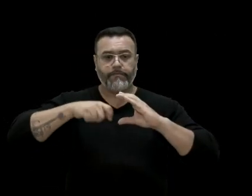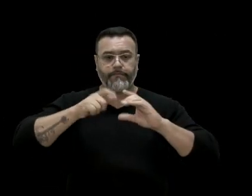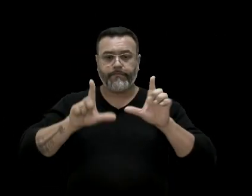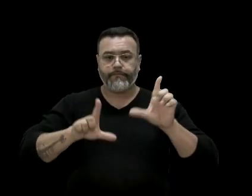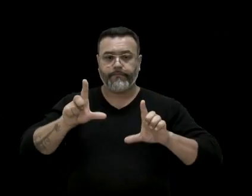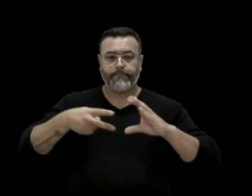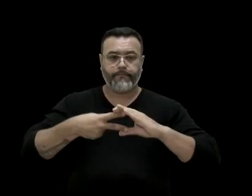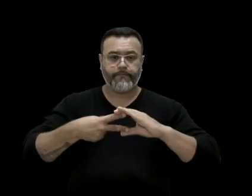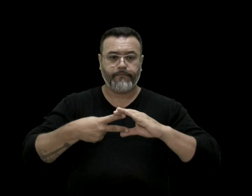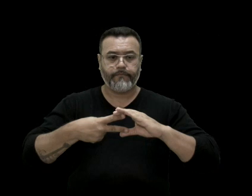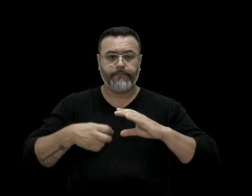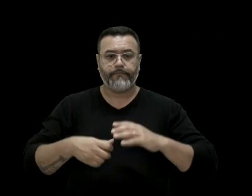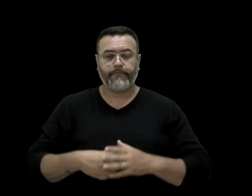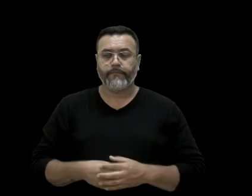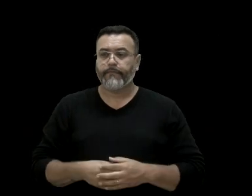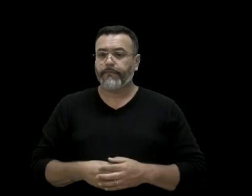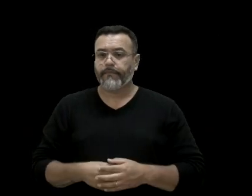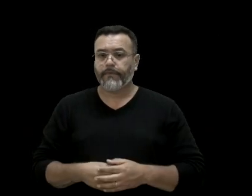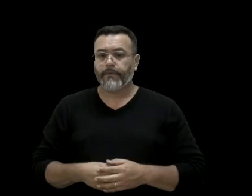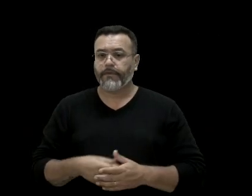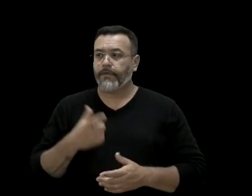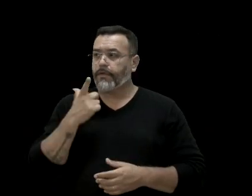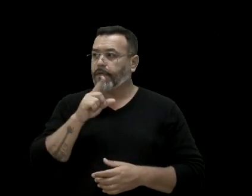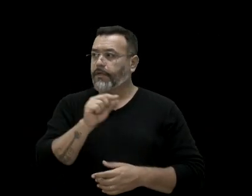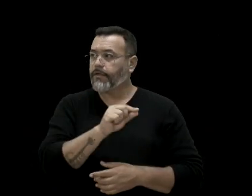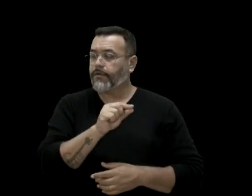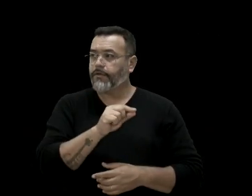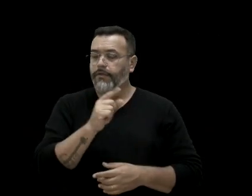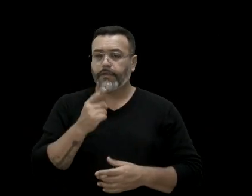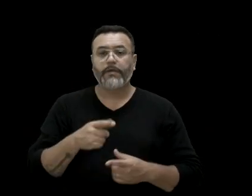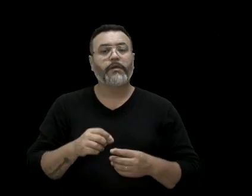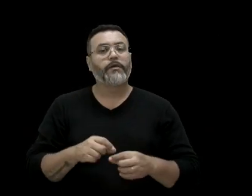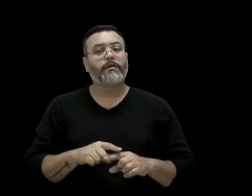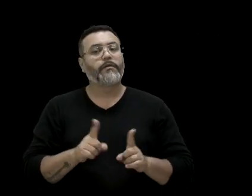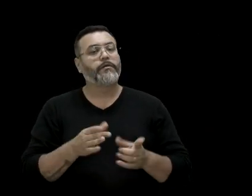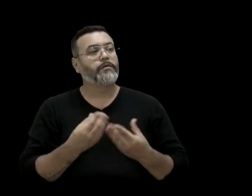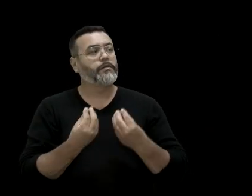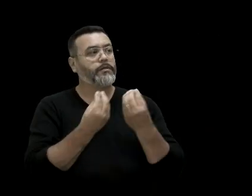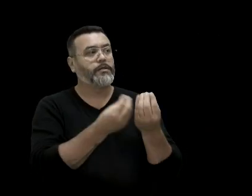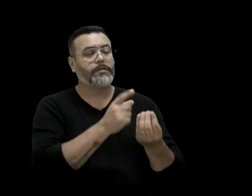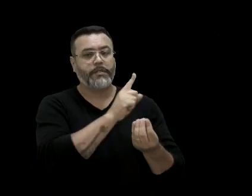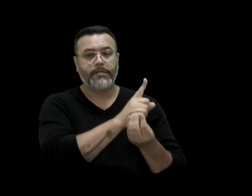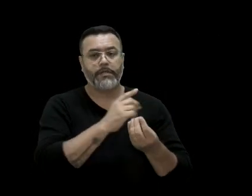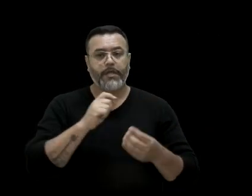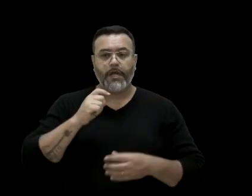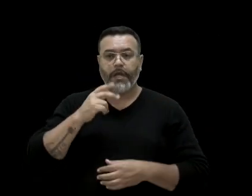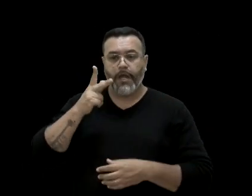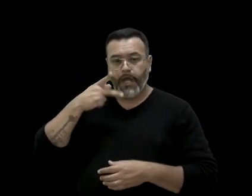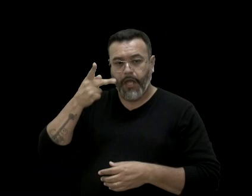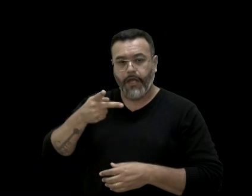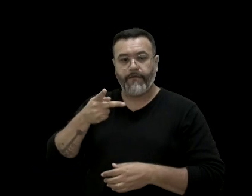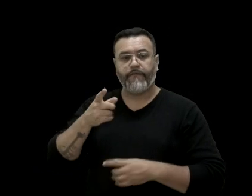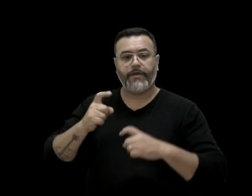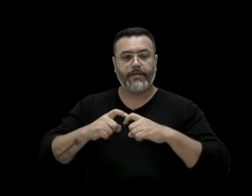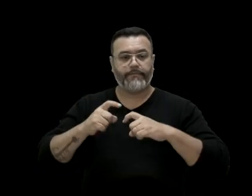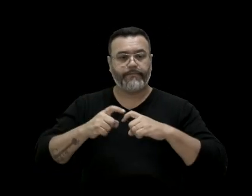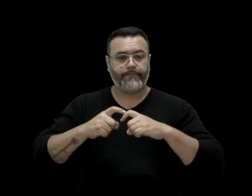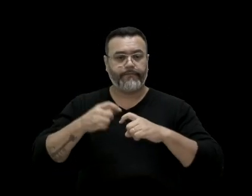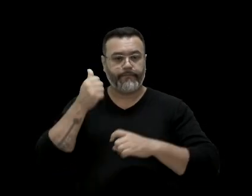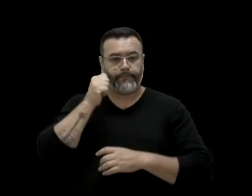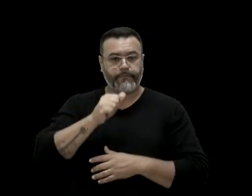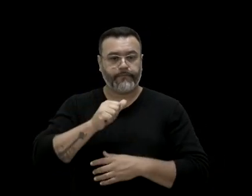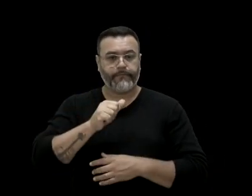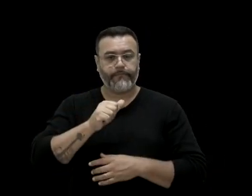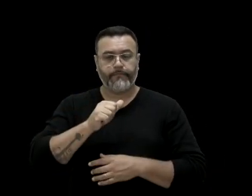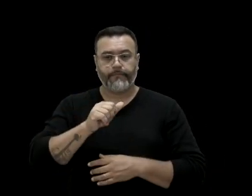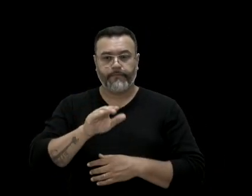gente. Eu não consegui colocar ele para cá, mas eu deixei com o pessoal, que é a fala da doutora... Deixa eu pegar o nome